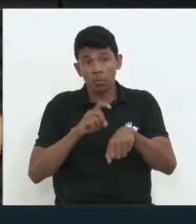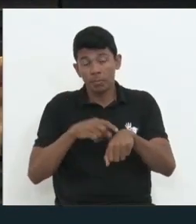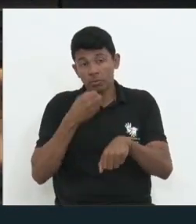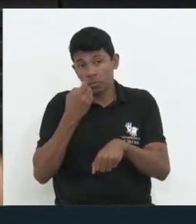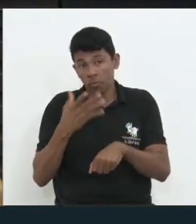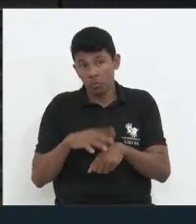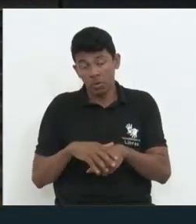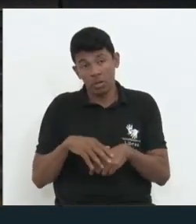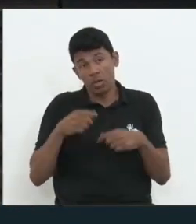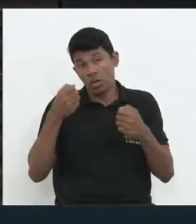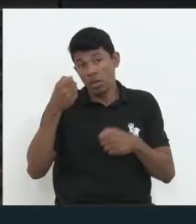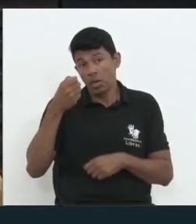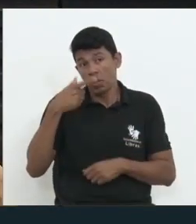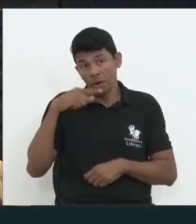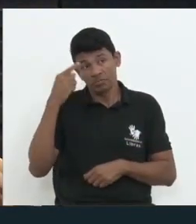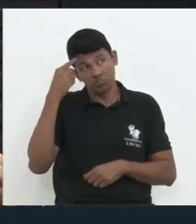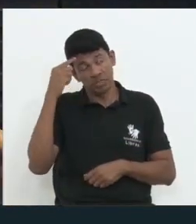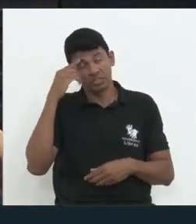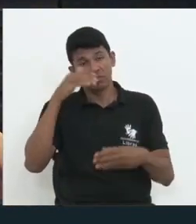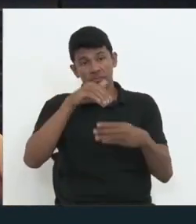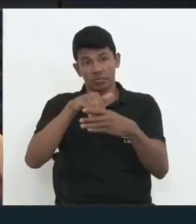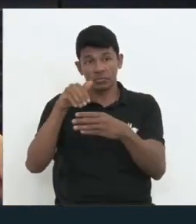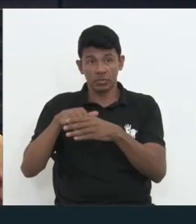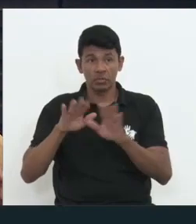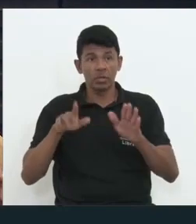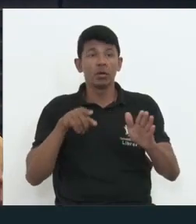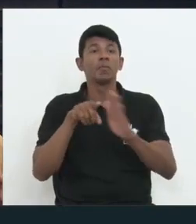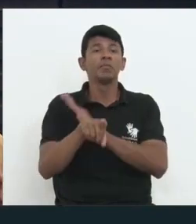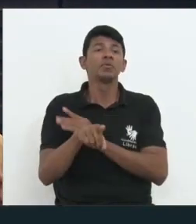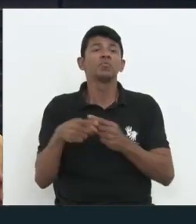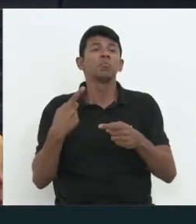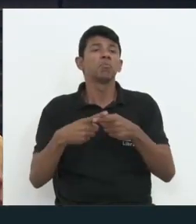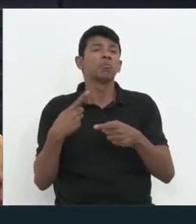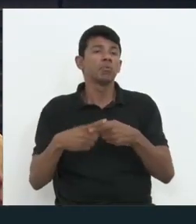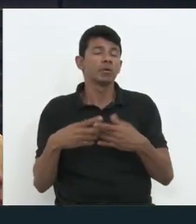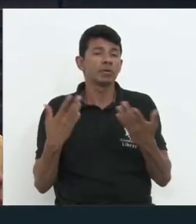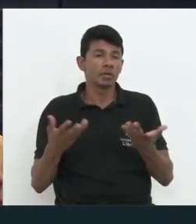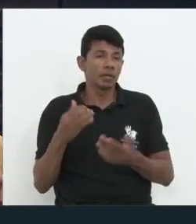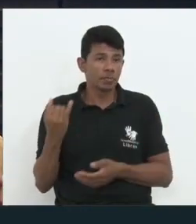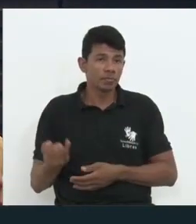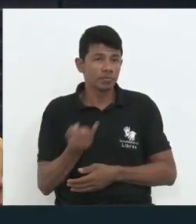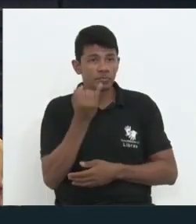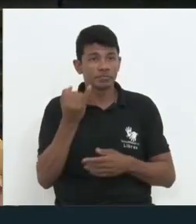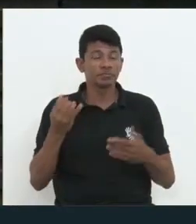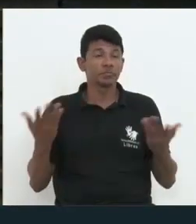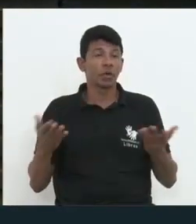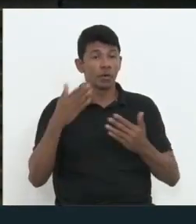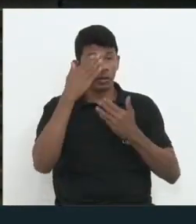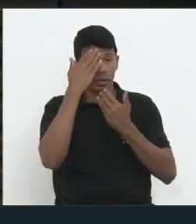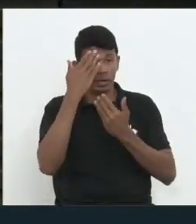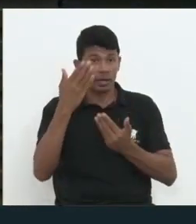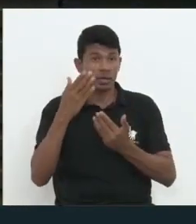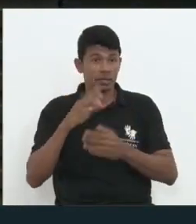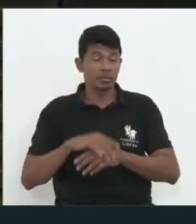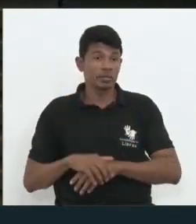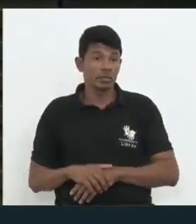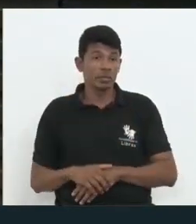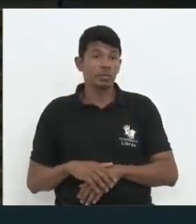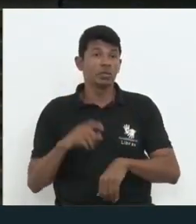que sejam as votações aqui. Eu só estou perguntando, senhor presidente, que eu queria aproveitar até para agradecer. Nós tivemos